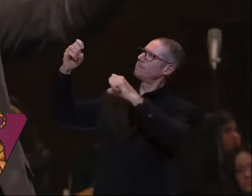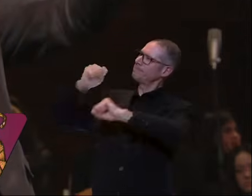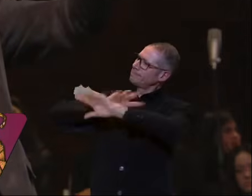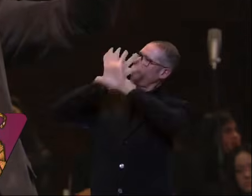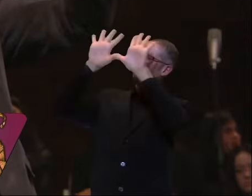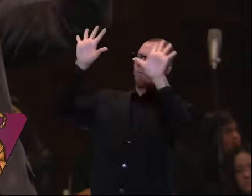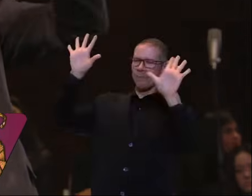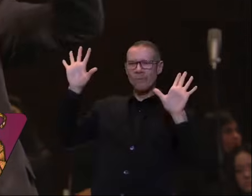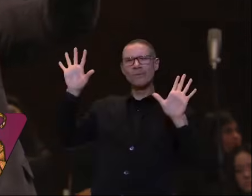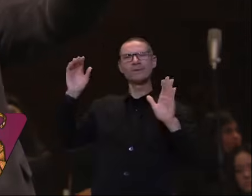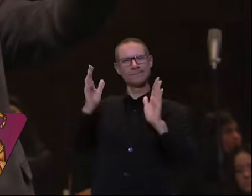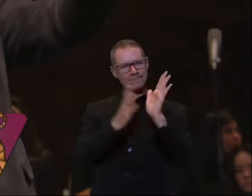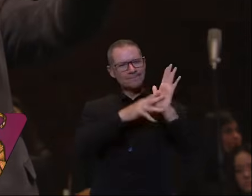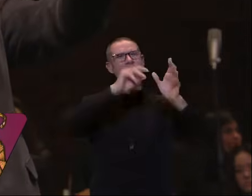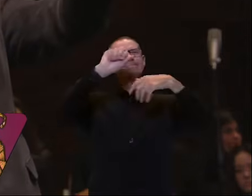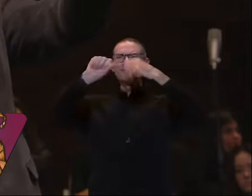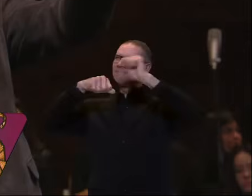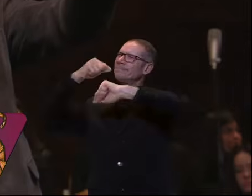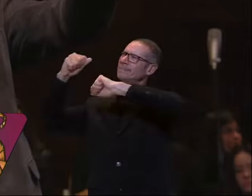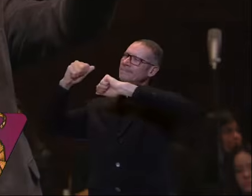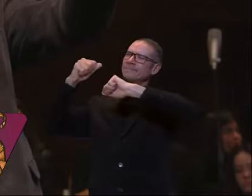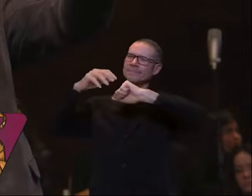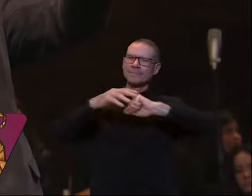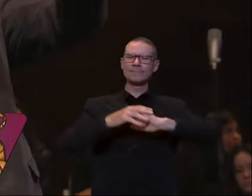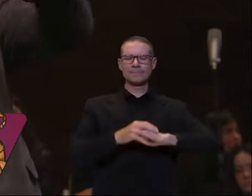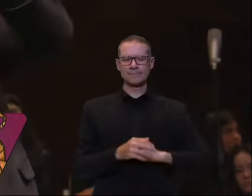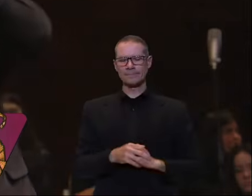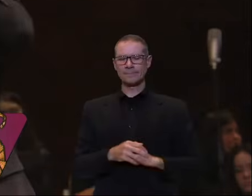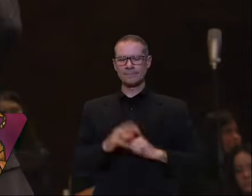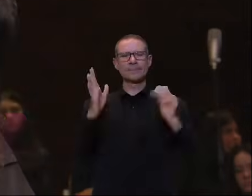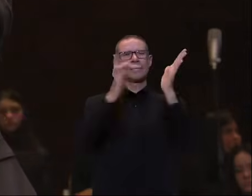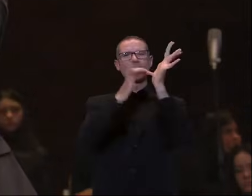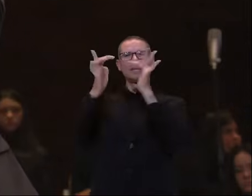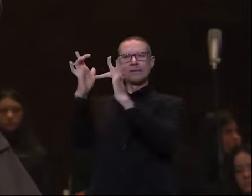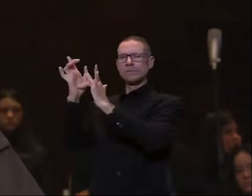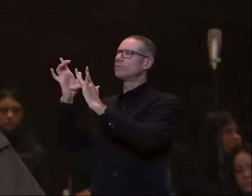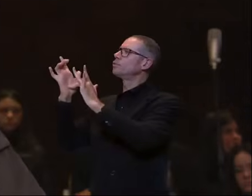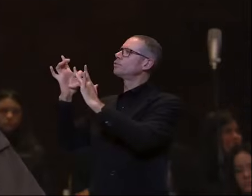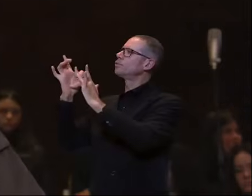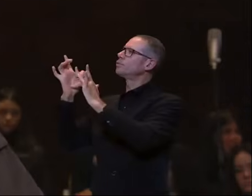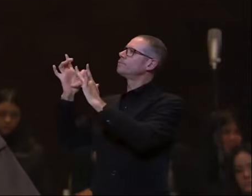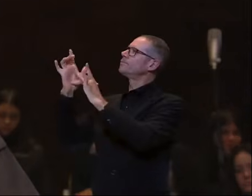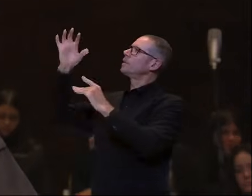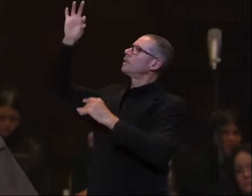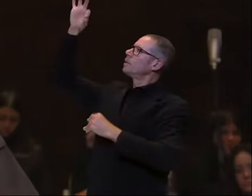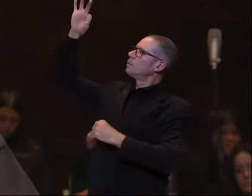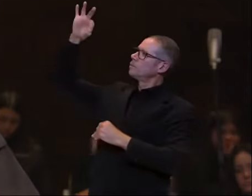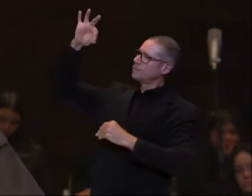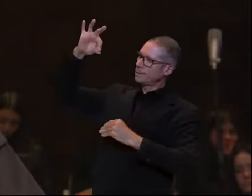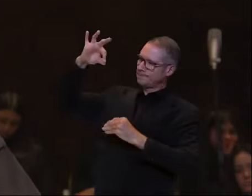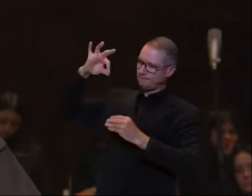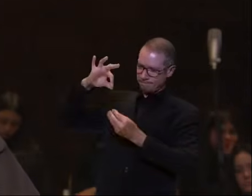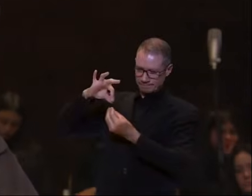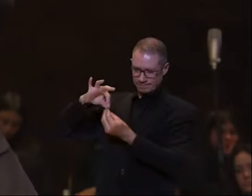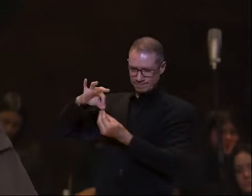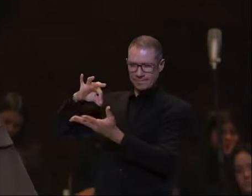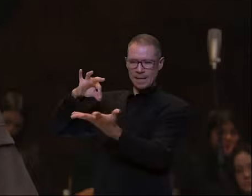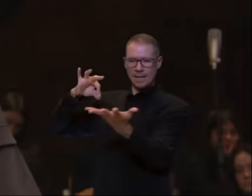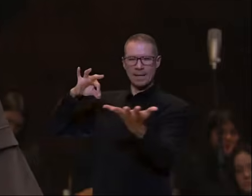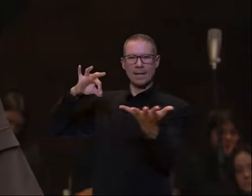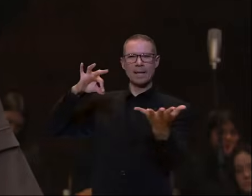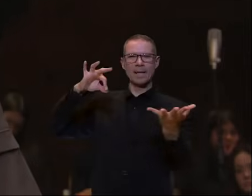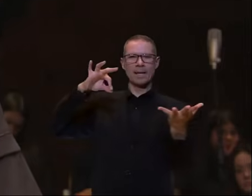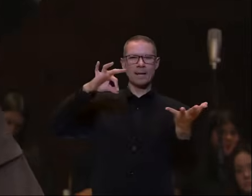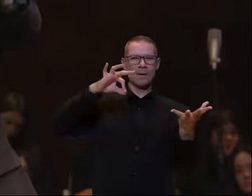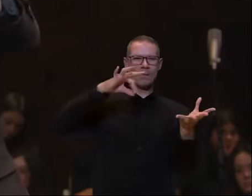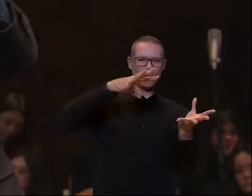glória, aleluia. Jesus deixou o Espírito Santo para nos selar,